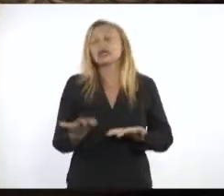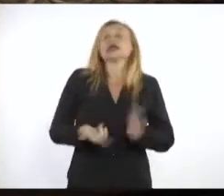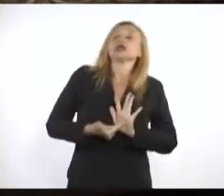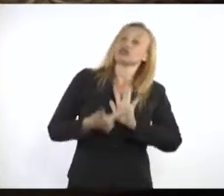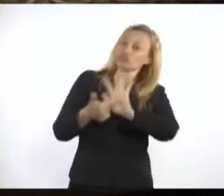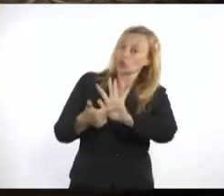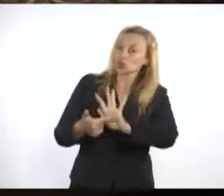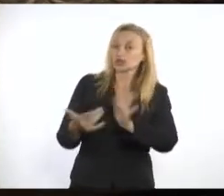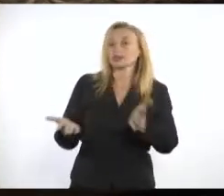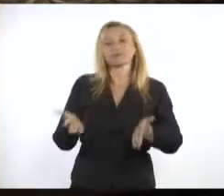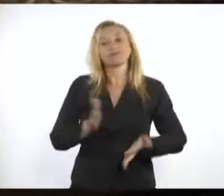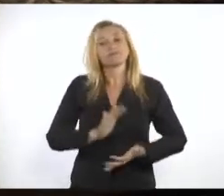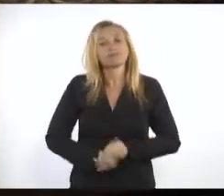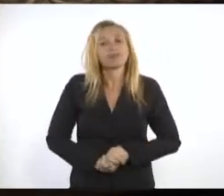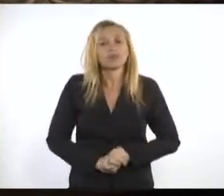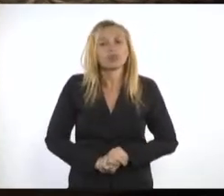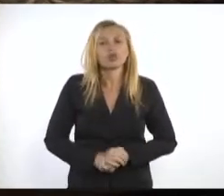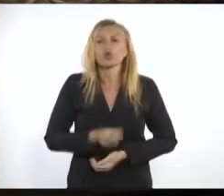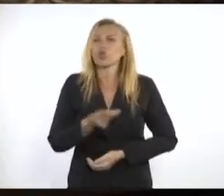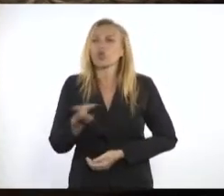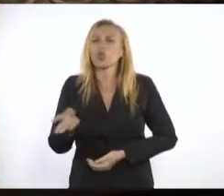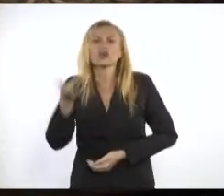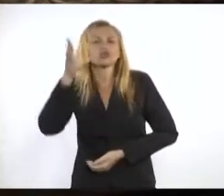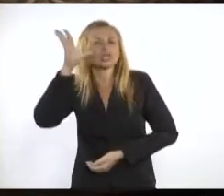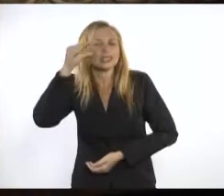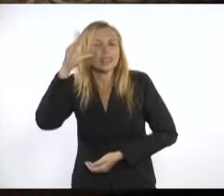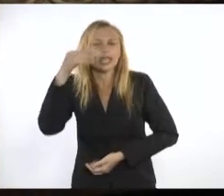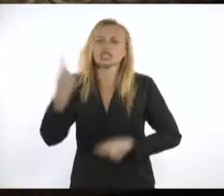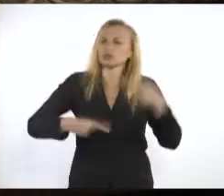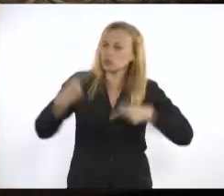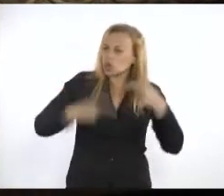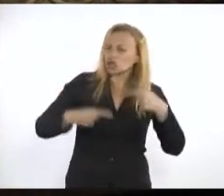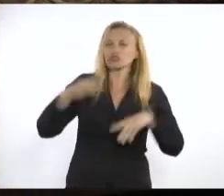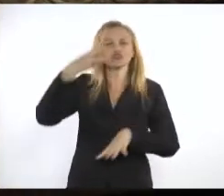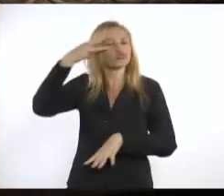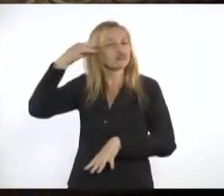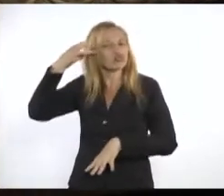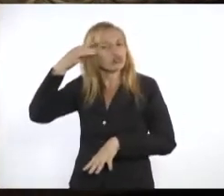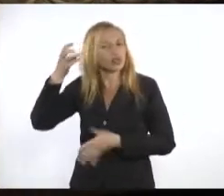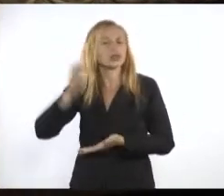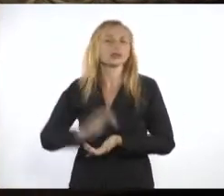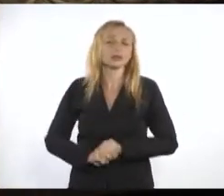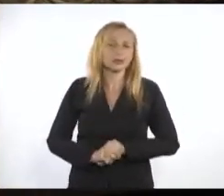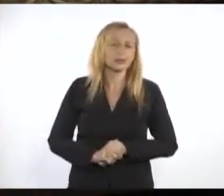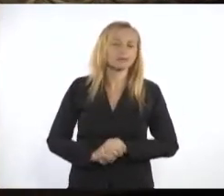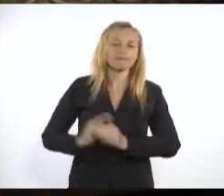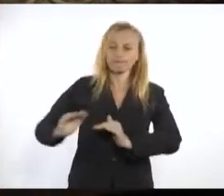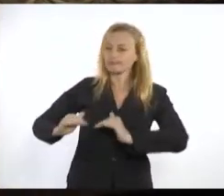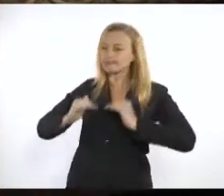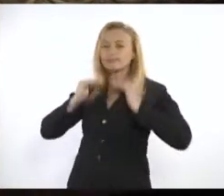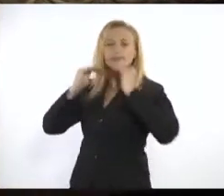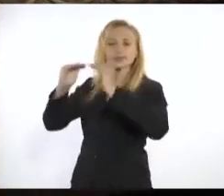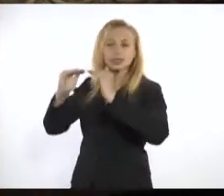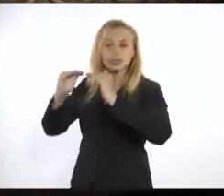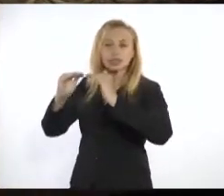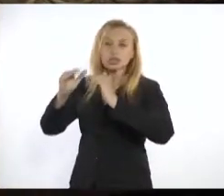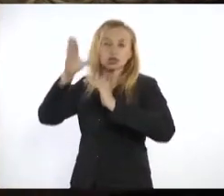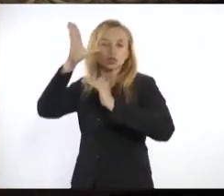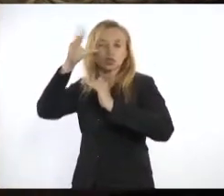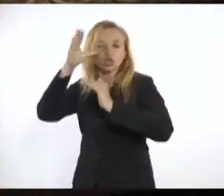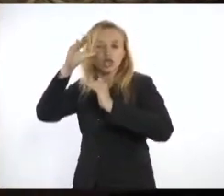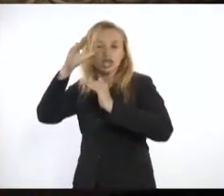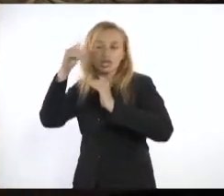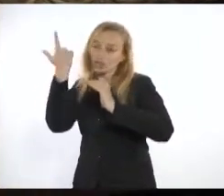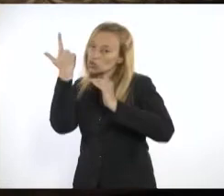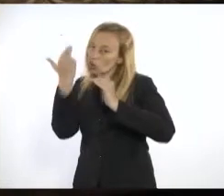demonstra o quanto que os interesses políticos do governador estão acima do interesse